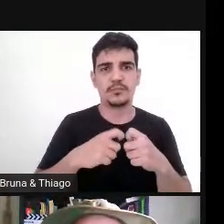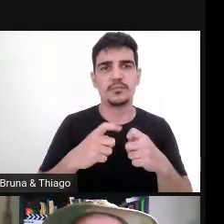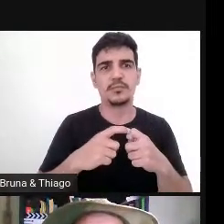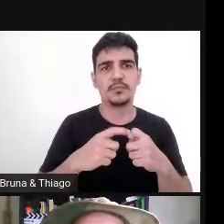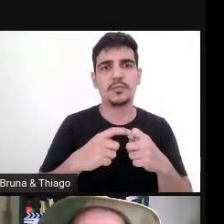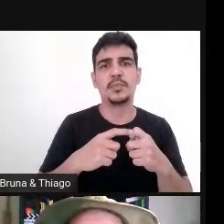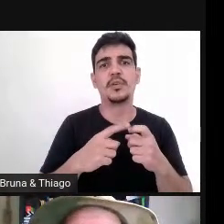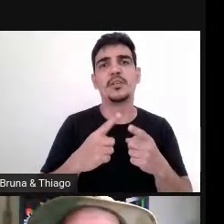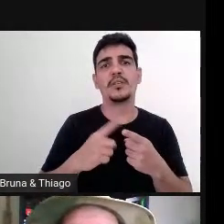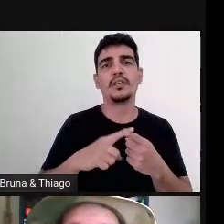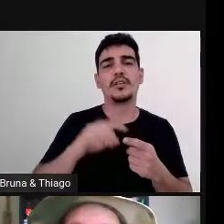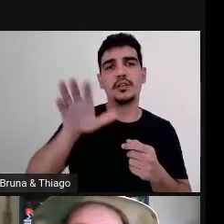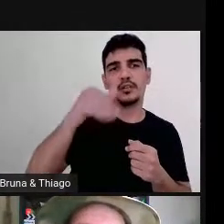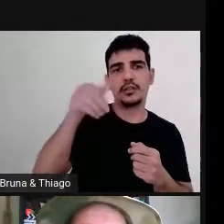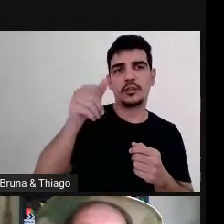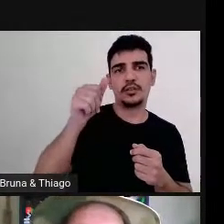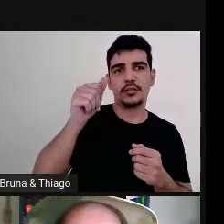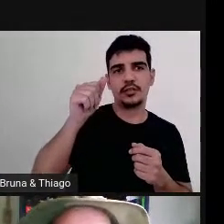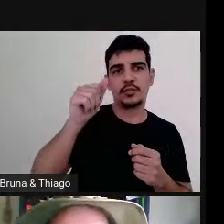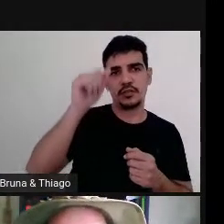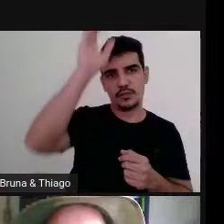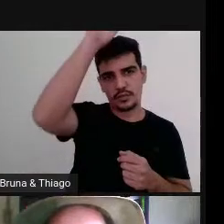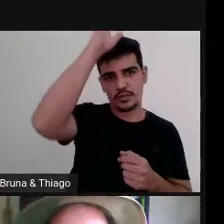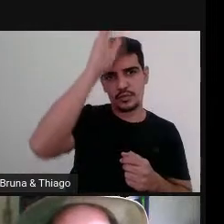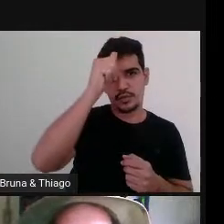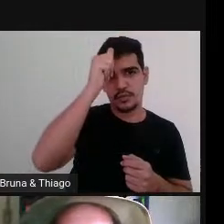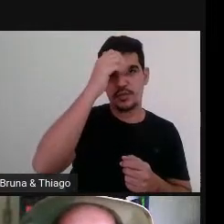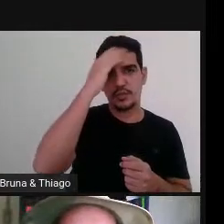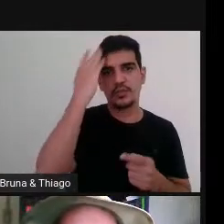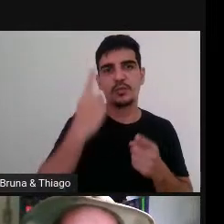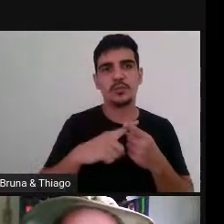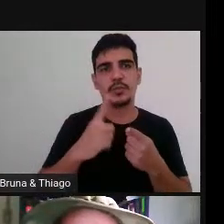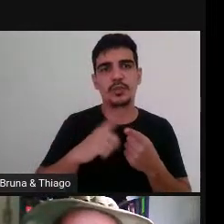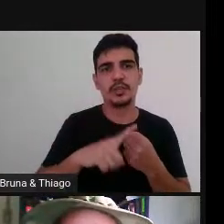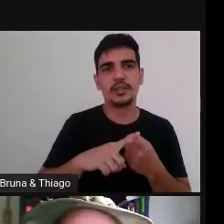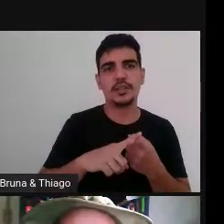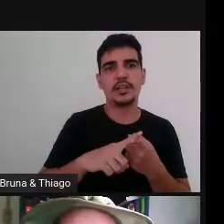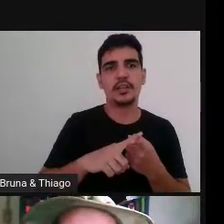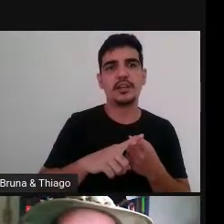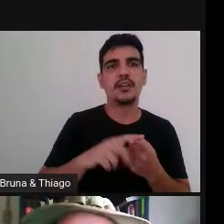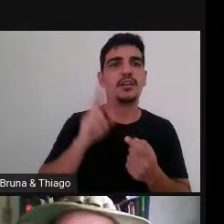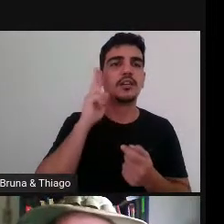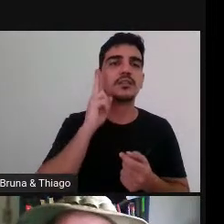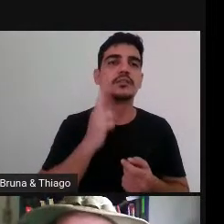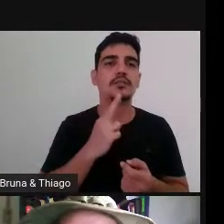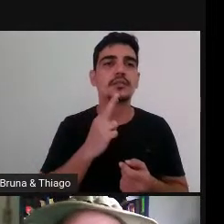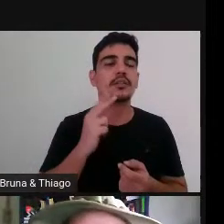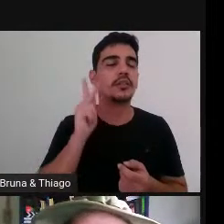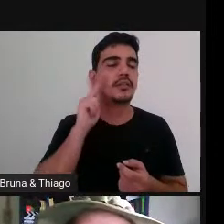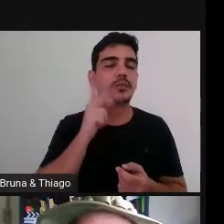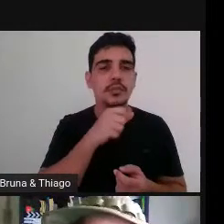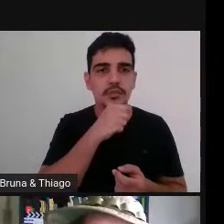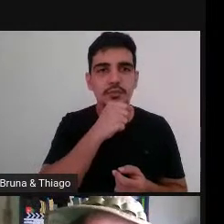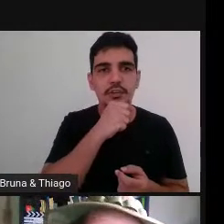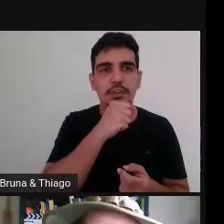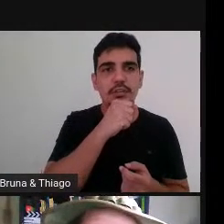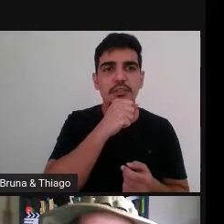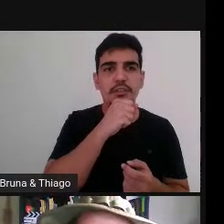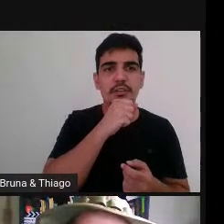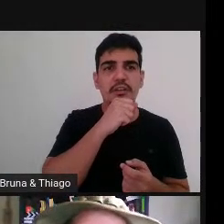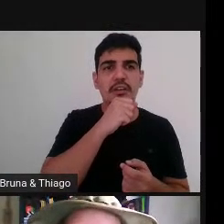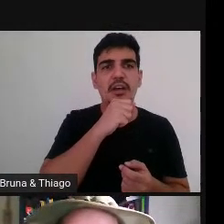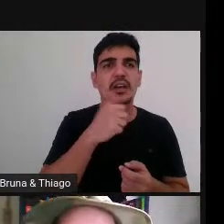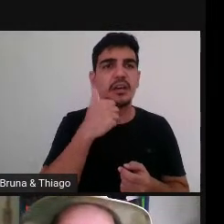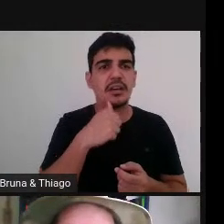foram chamados para recolher um chocalho em uma casa aqui em Porto Velho. E aí a senhora estava desesperada porque falou que era